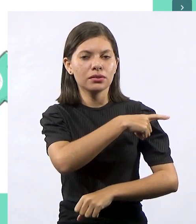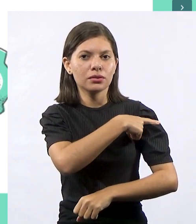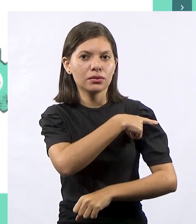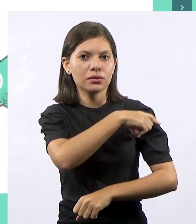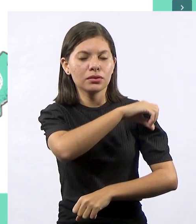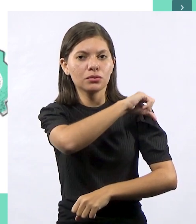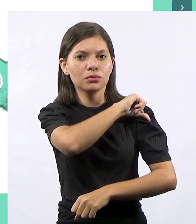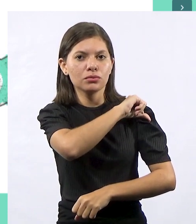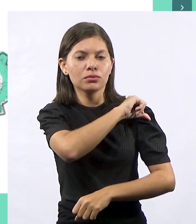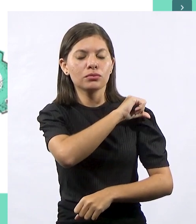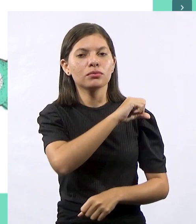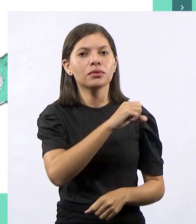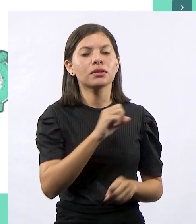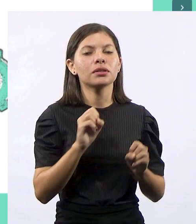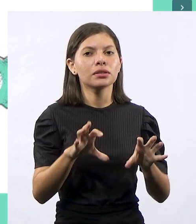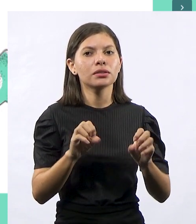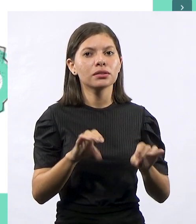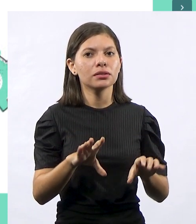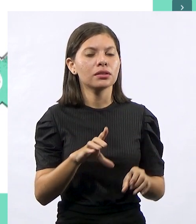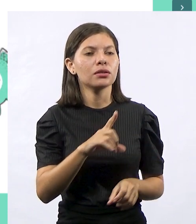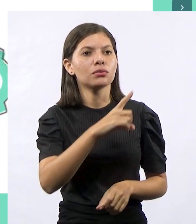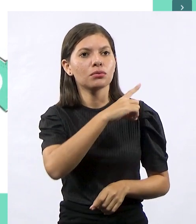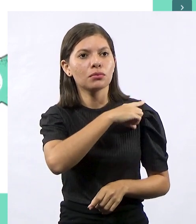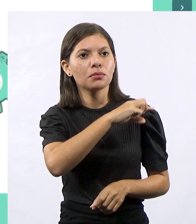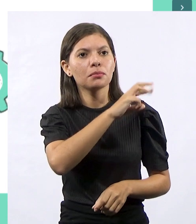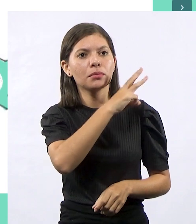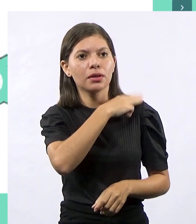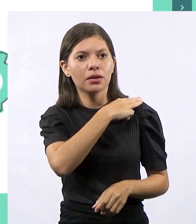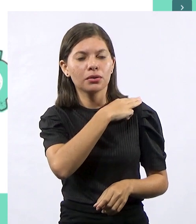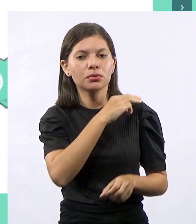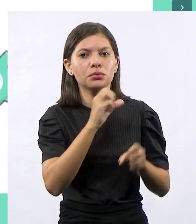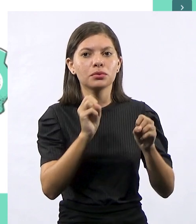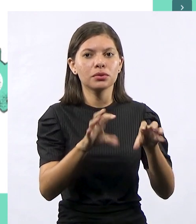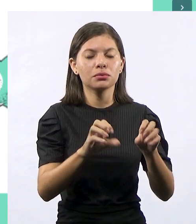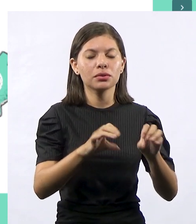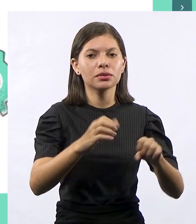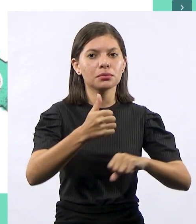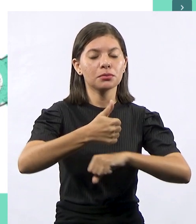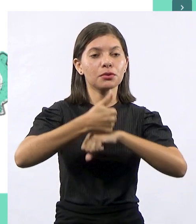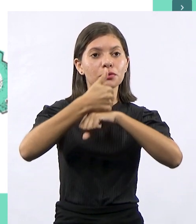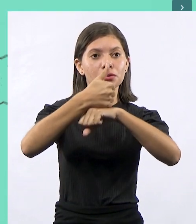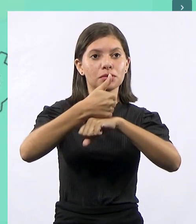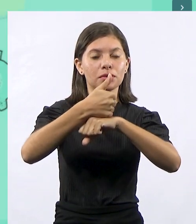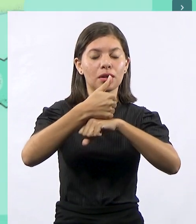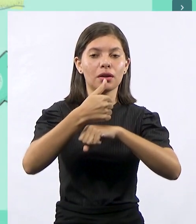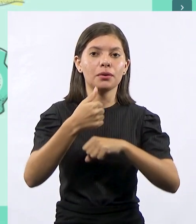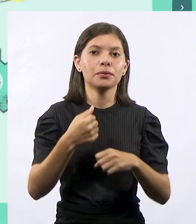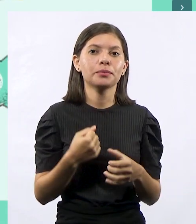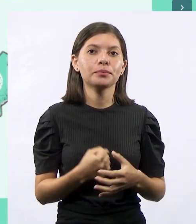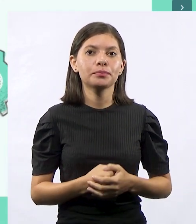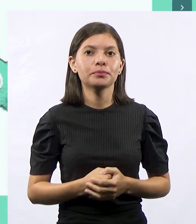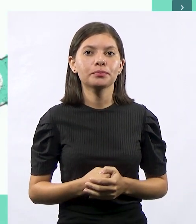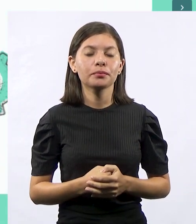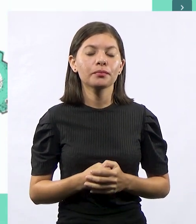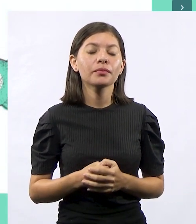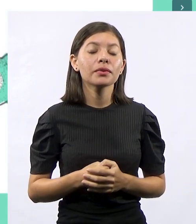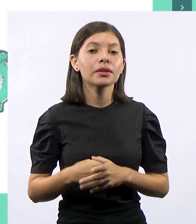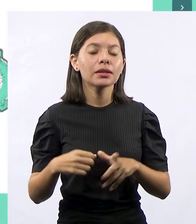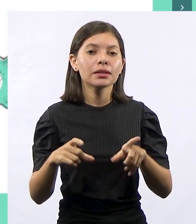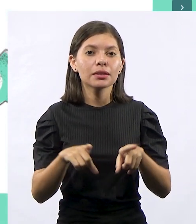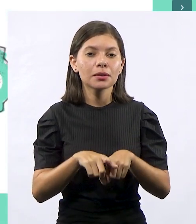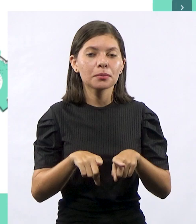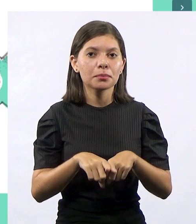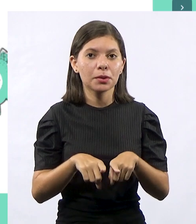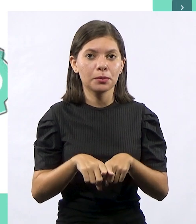da educação profissional, da educação superior, da educação especial e os